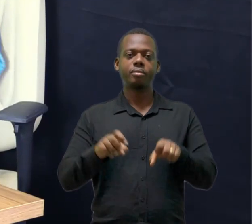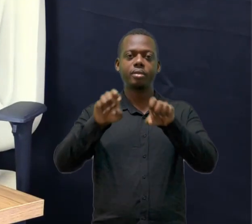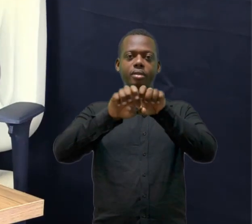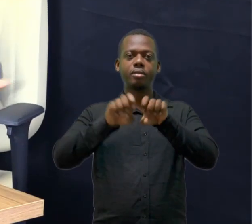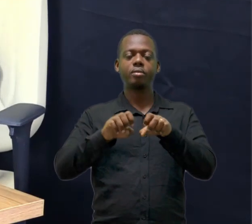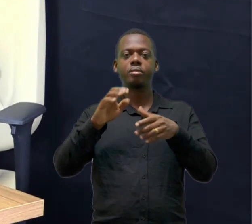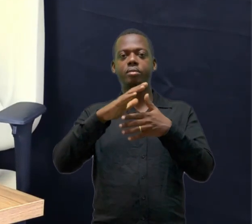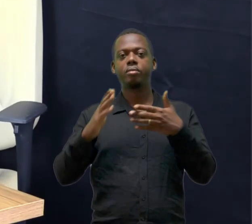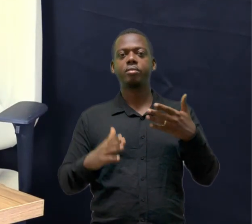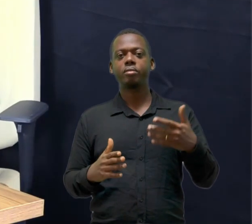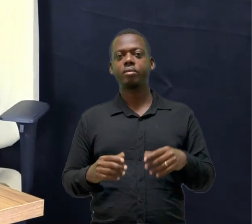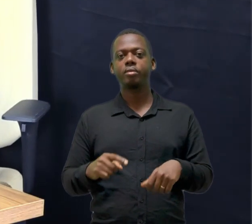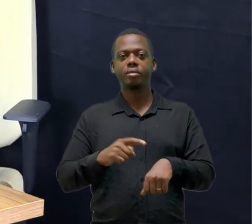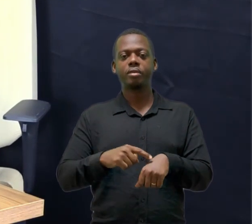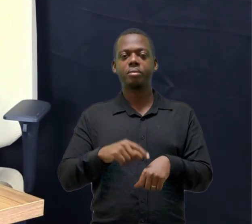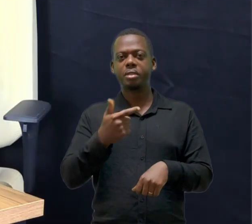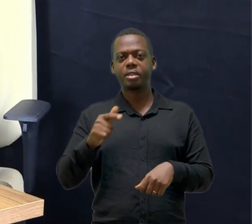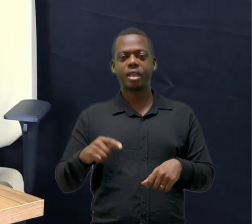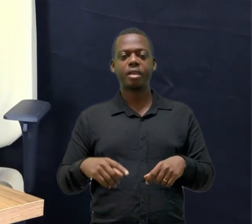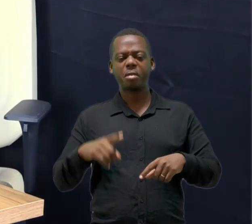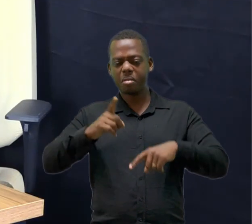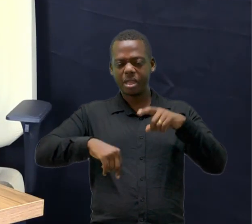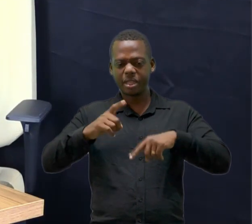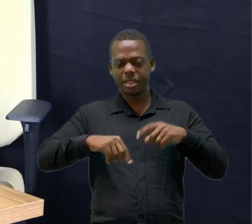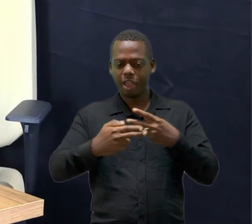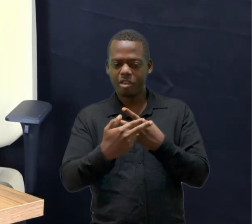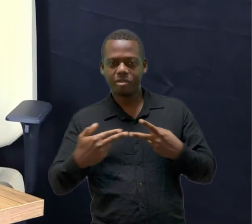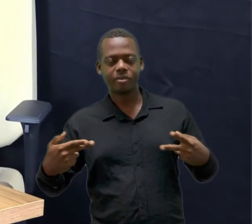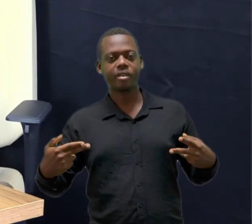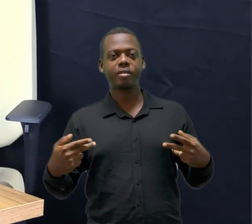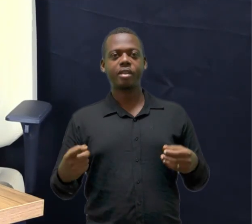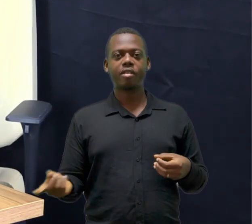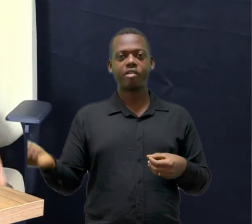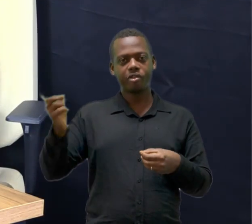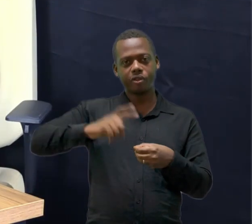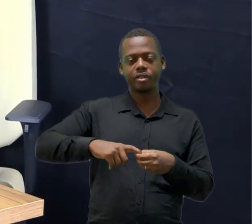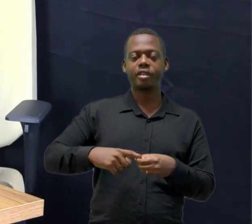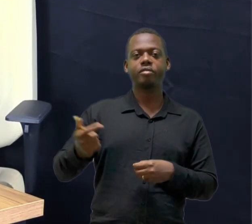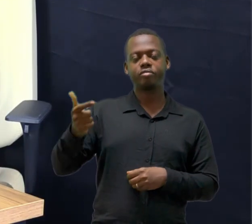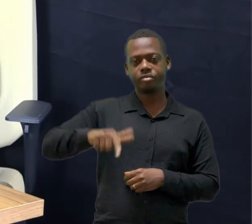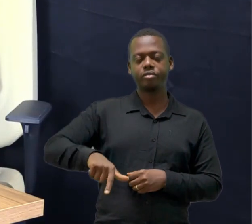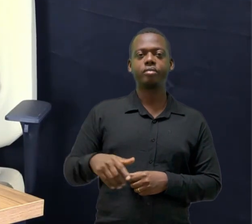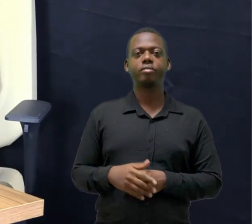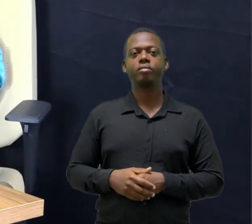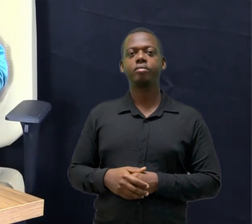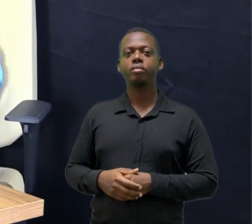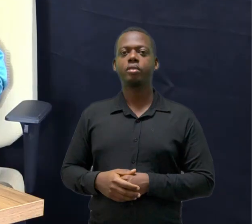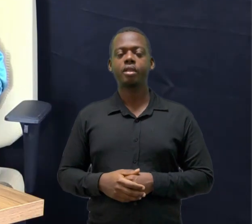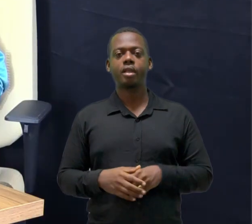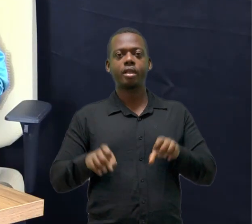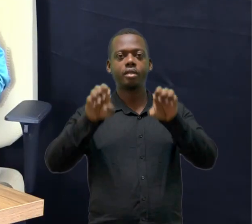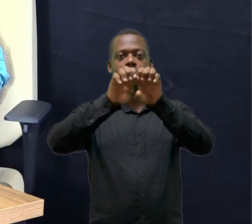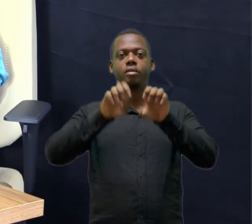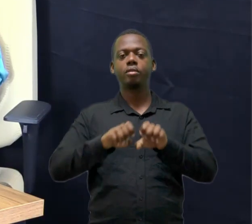sinais. Gente, não deu. Vai ter um Eu segundo- preparei muita Mas coisa. você vai vir novamente. Com certeza você vai vir Eu novamente. preparei muita coisa aqui. Então, a estrutura da